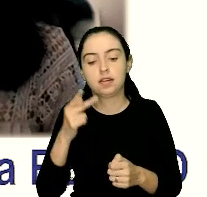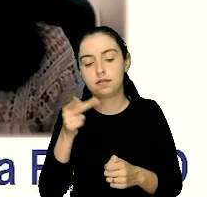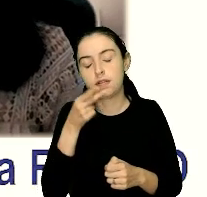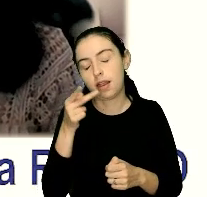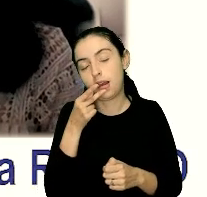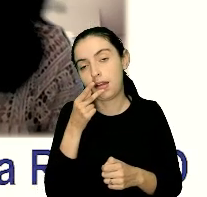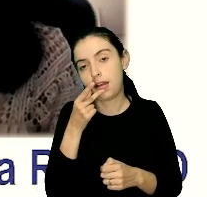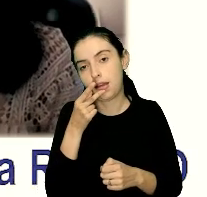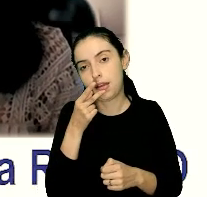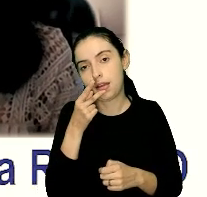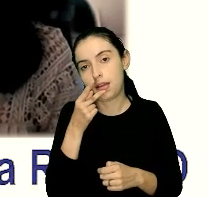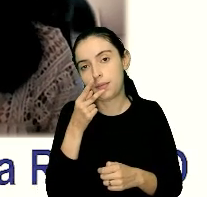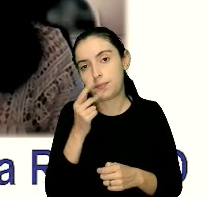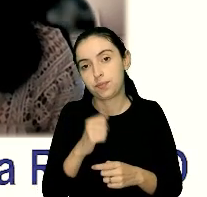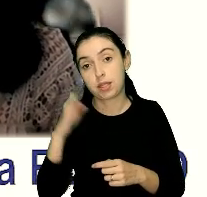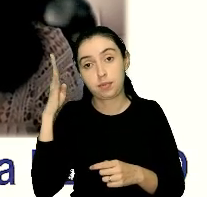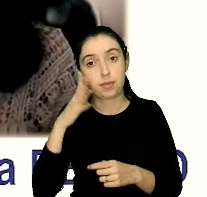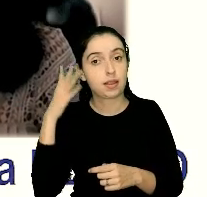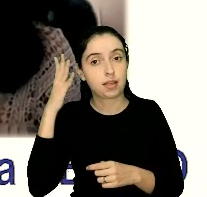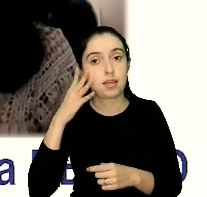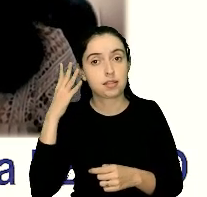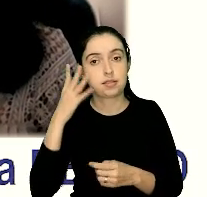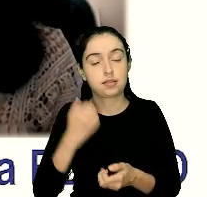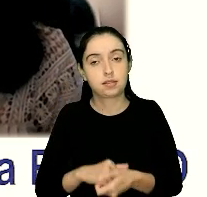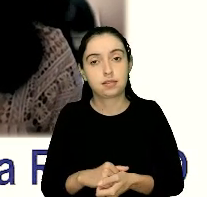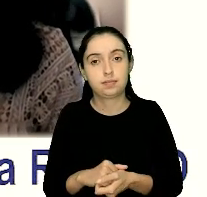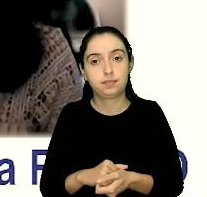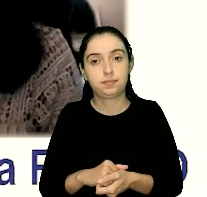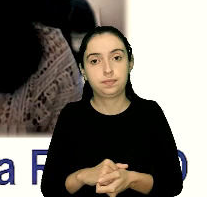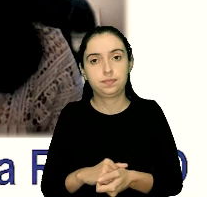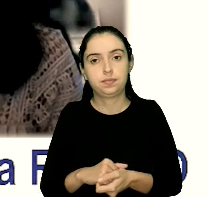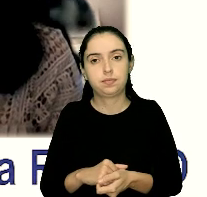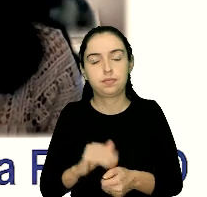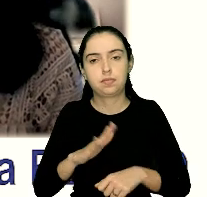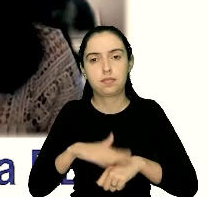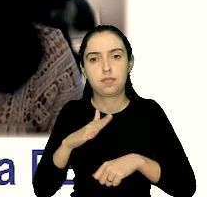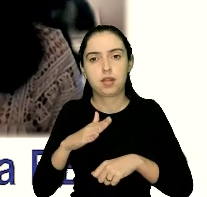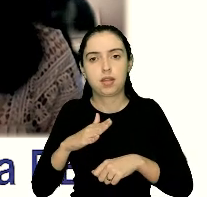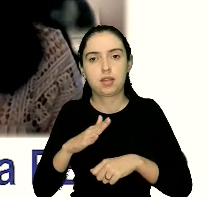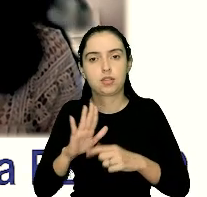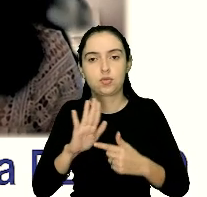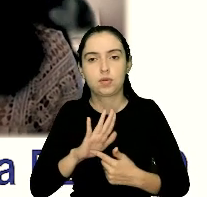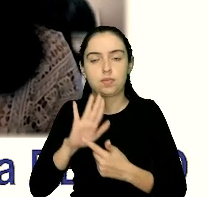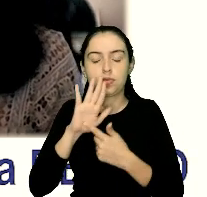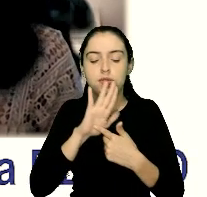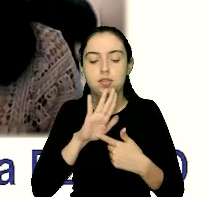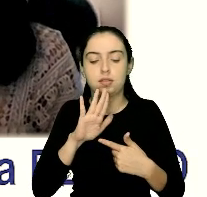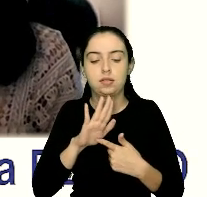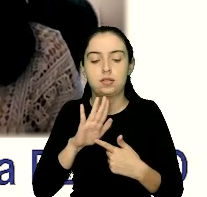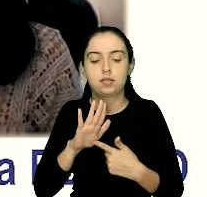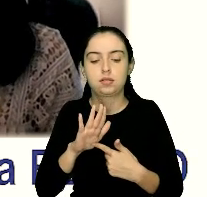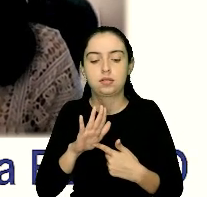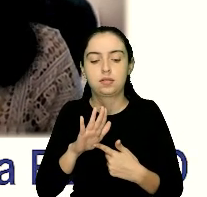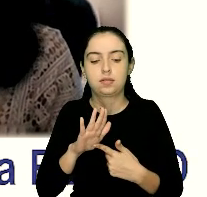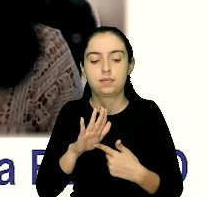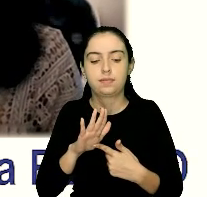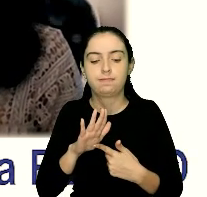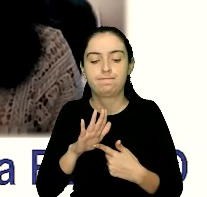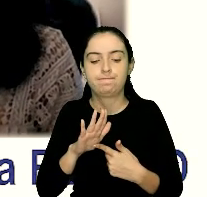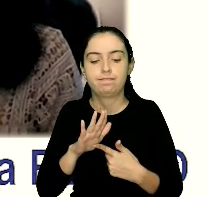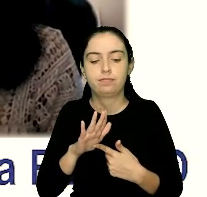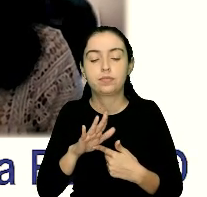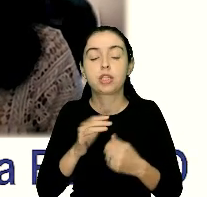palestra, que vai ser mais uma exposição que, se possível,